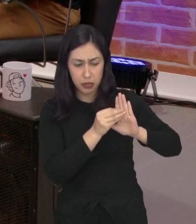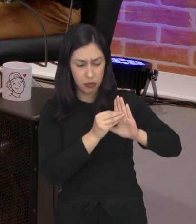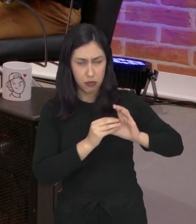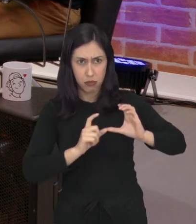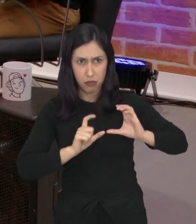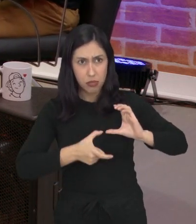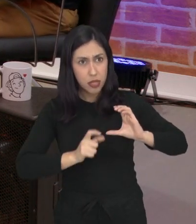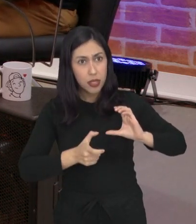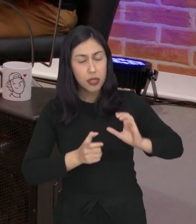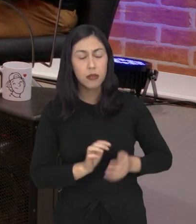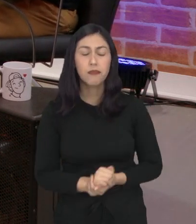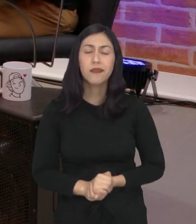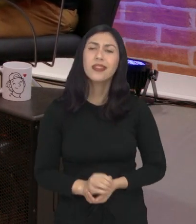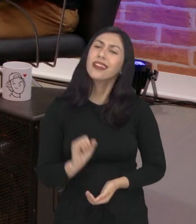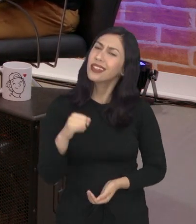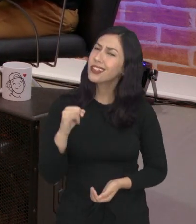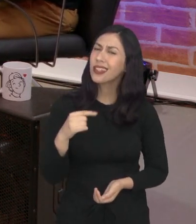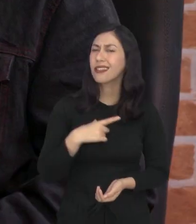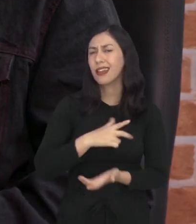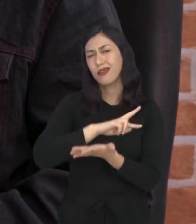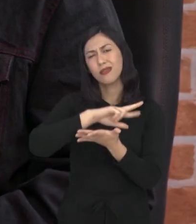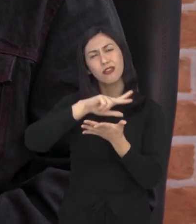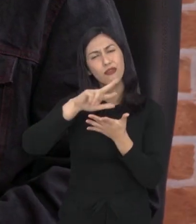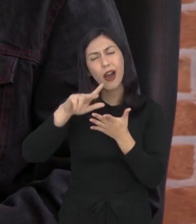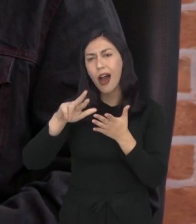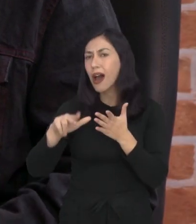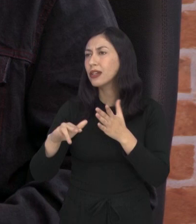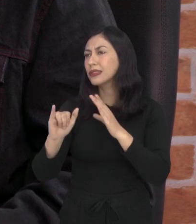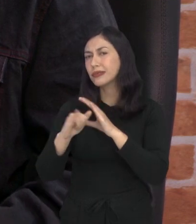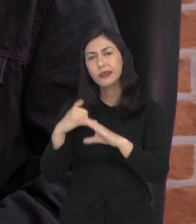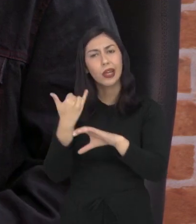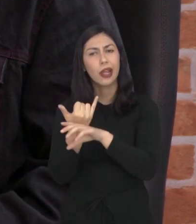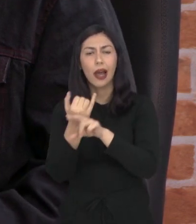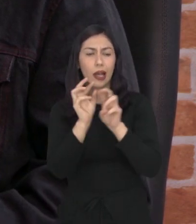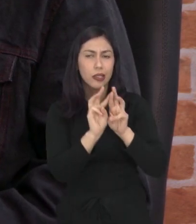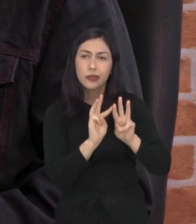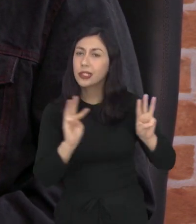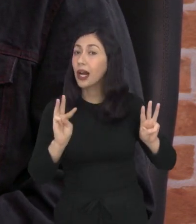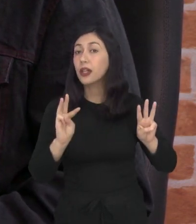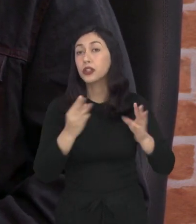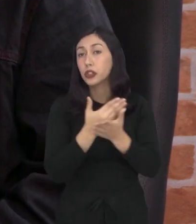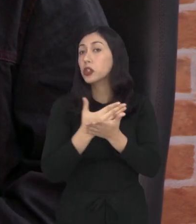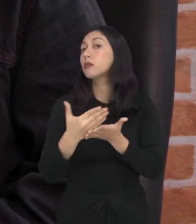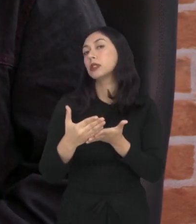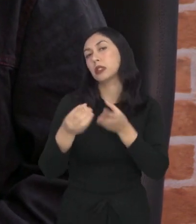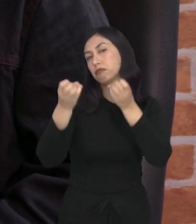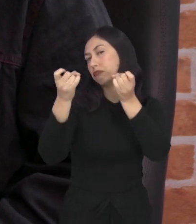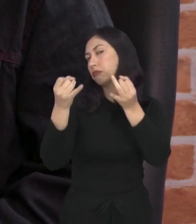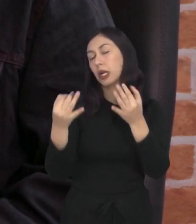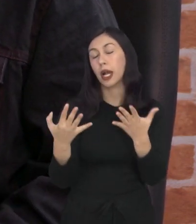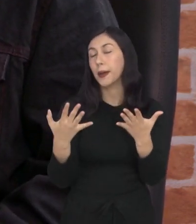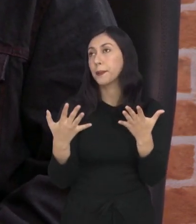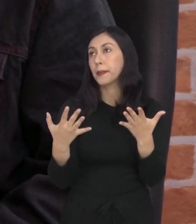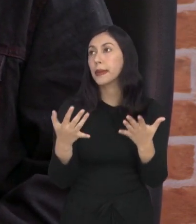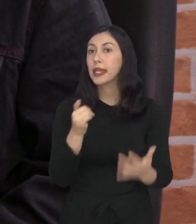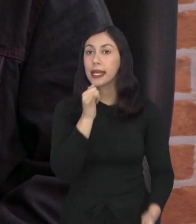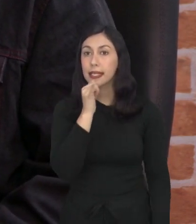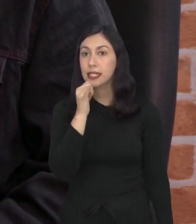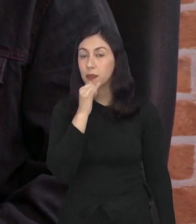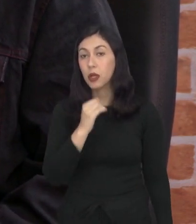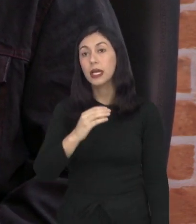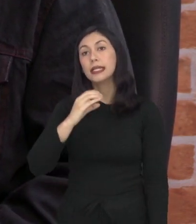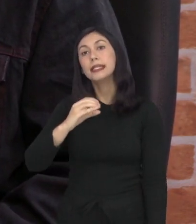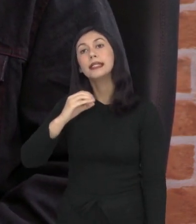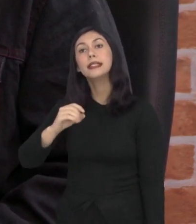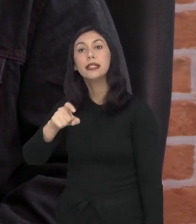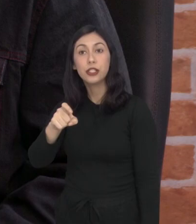ou não, a gente tem hoje no Brasil muitos canais, sites que enraizaram muito essa questão, né? Por exemplo, a CCXP,